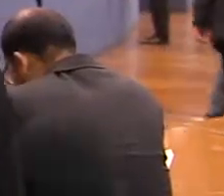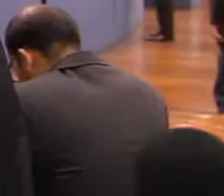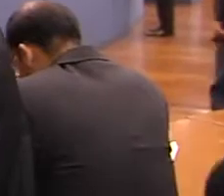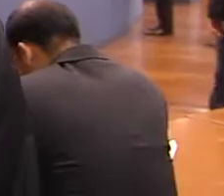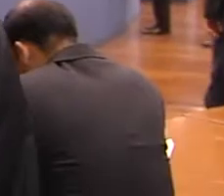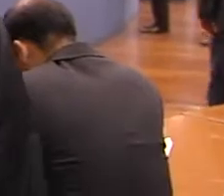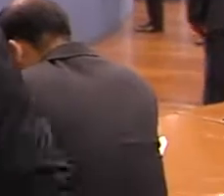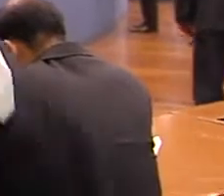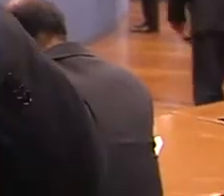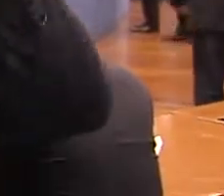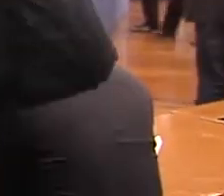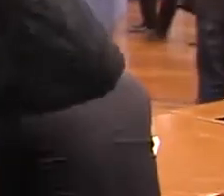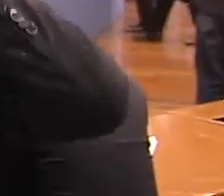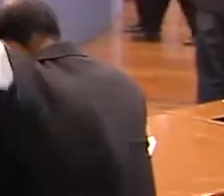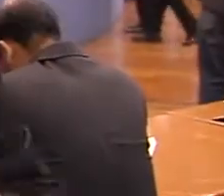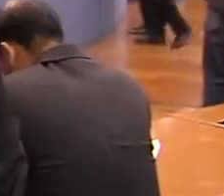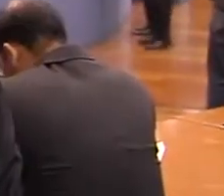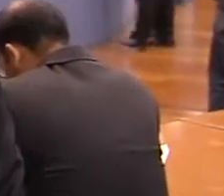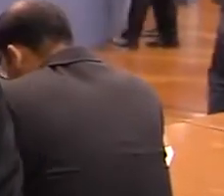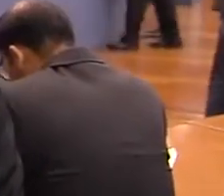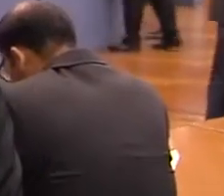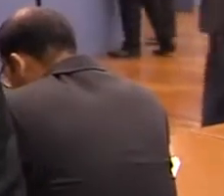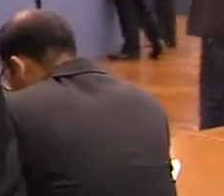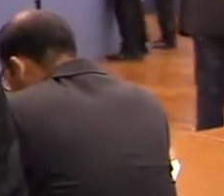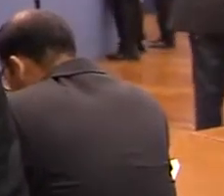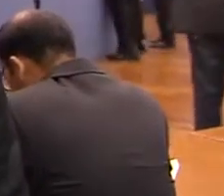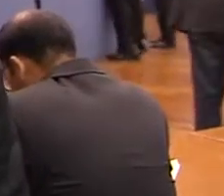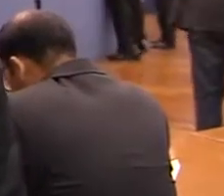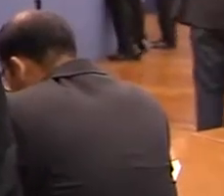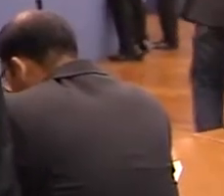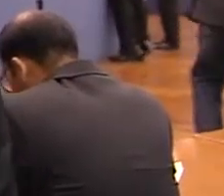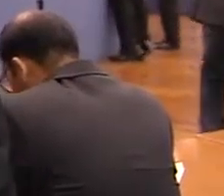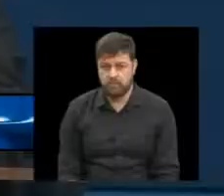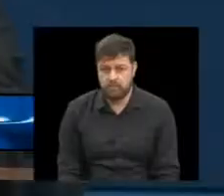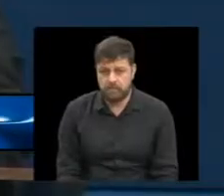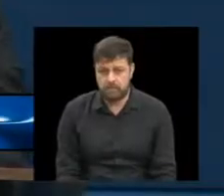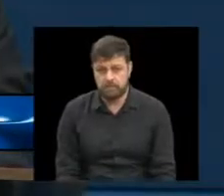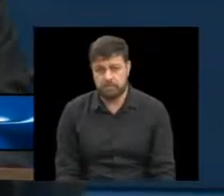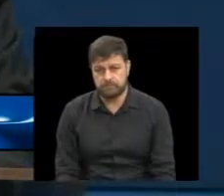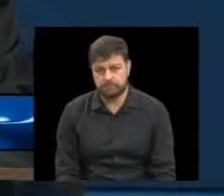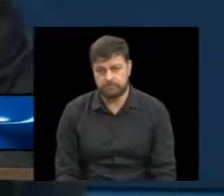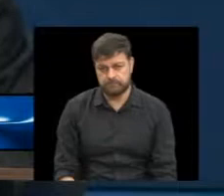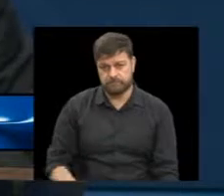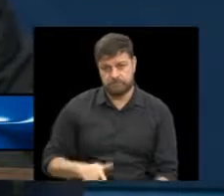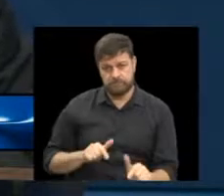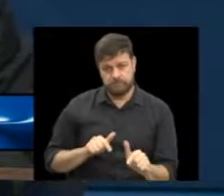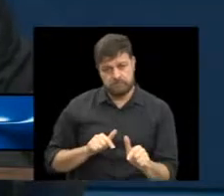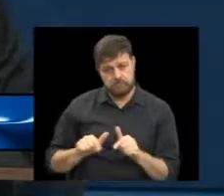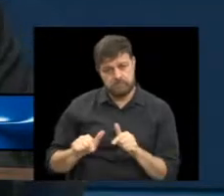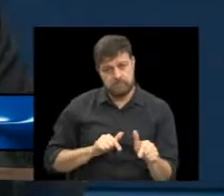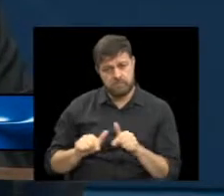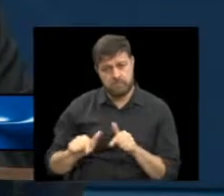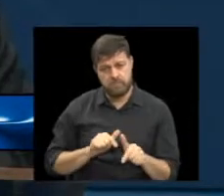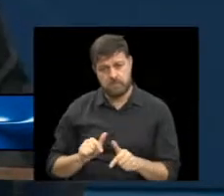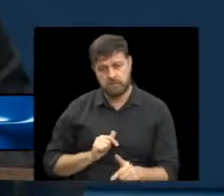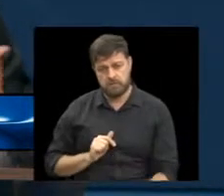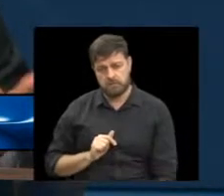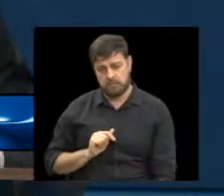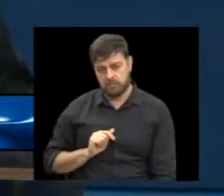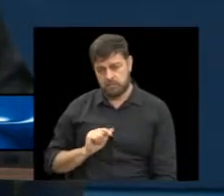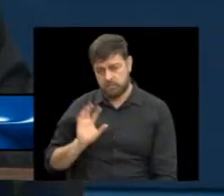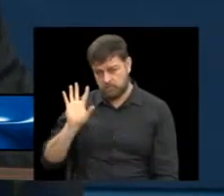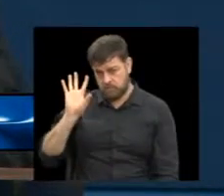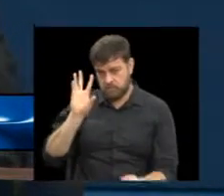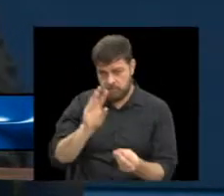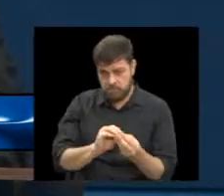teve 8 emendas rejeitadas pela Conchileg, protestou contra a decisão. Esse trabalho, ele culminou com a